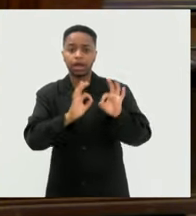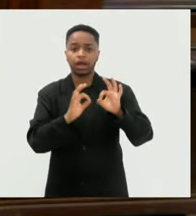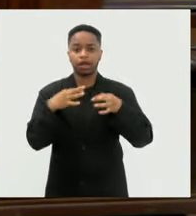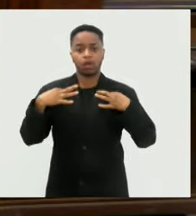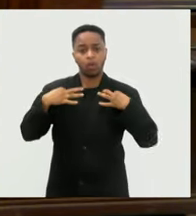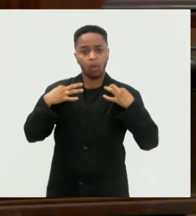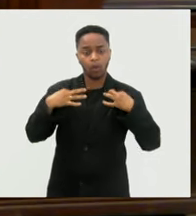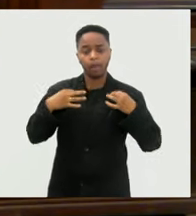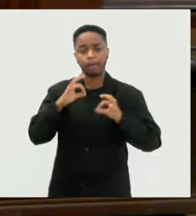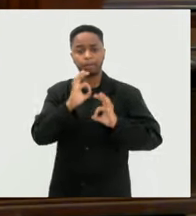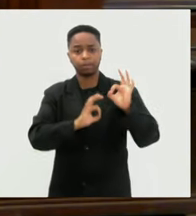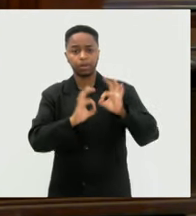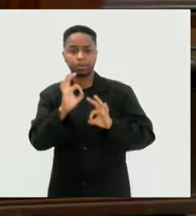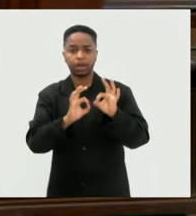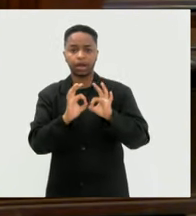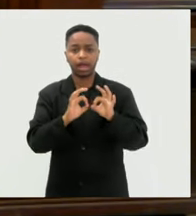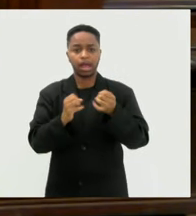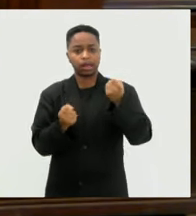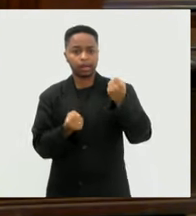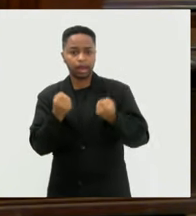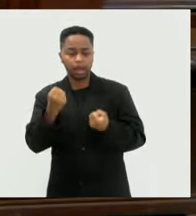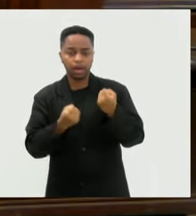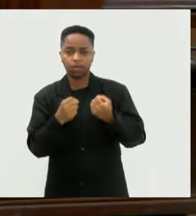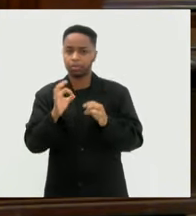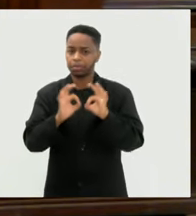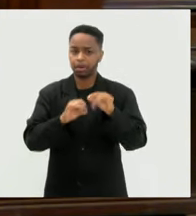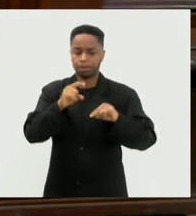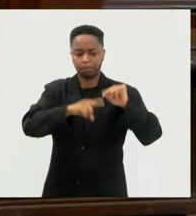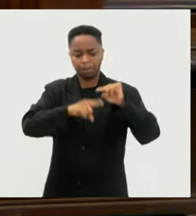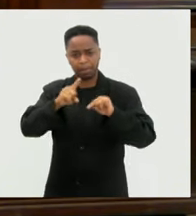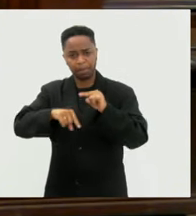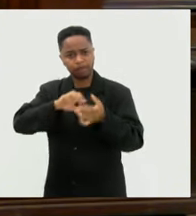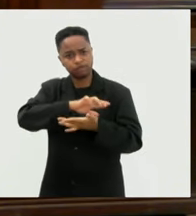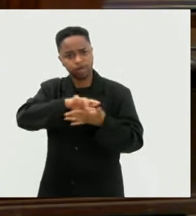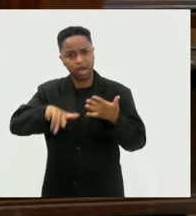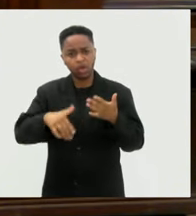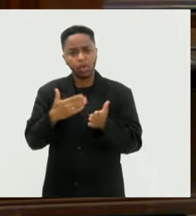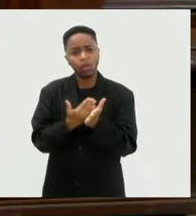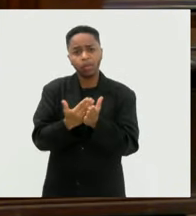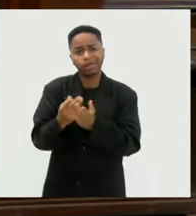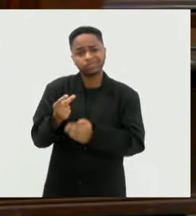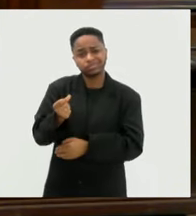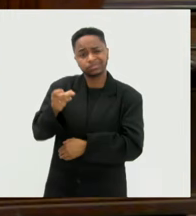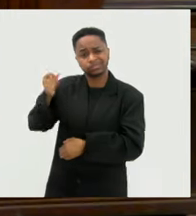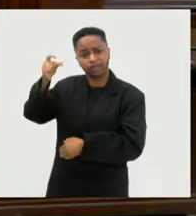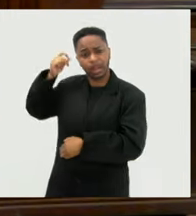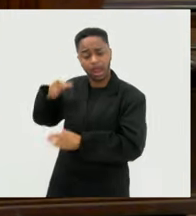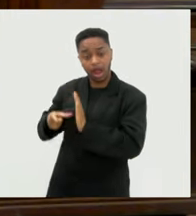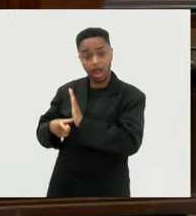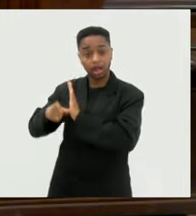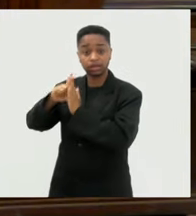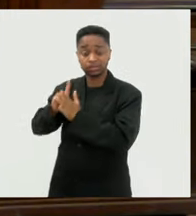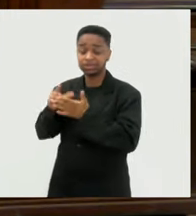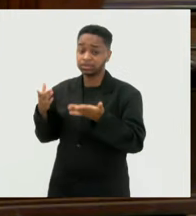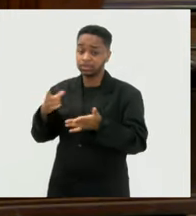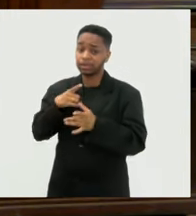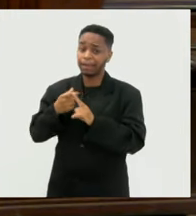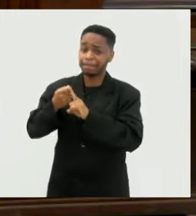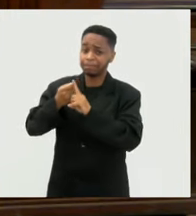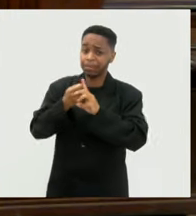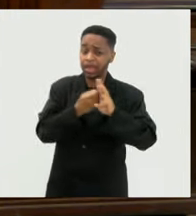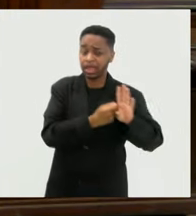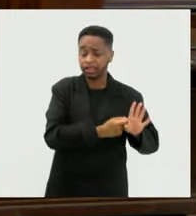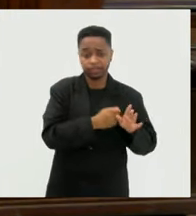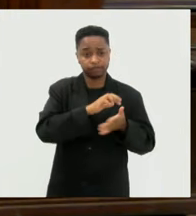fantasias, dos carros alegóricos, isso começa muito antes. Então, são meses de